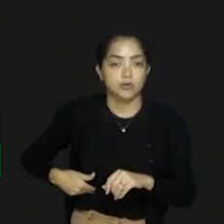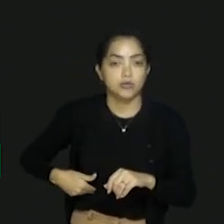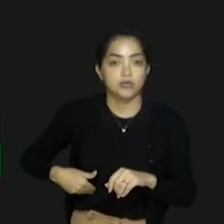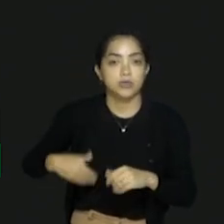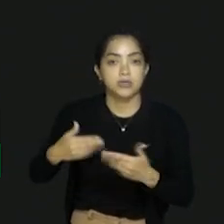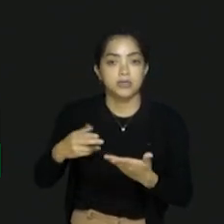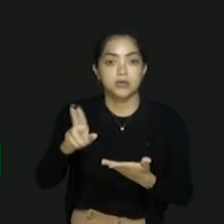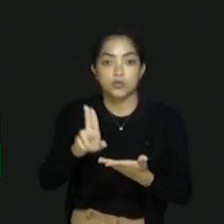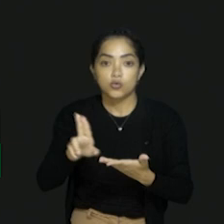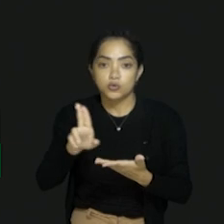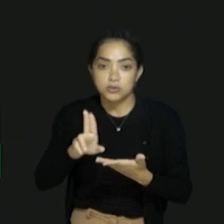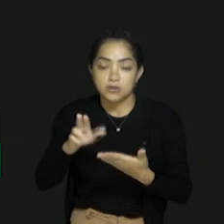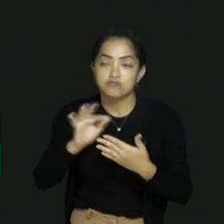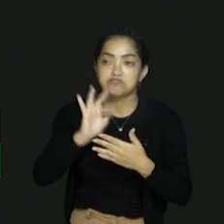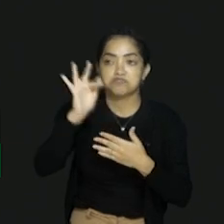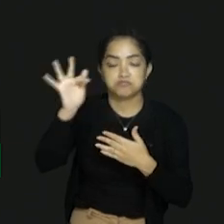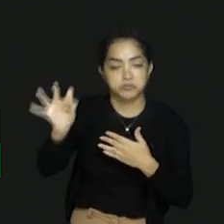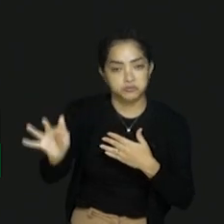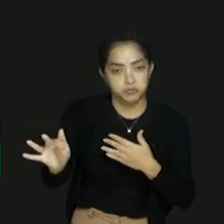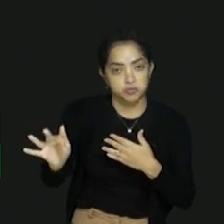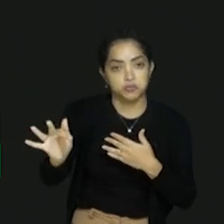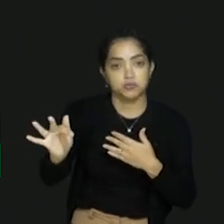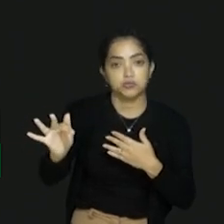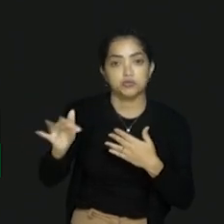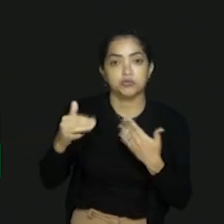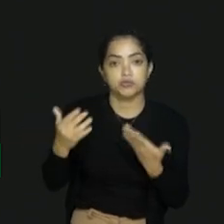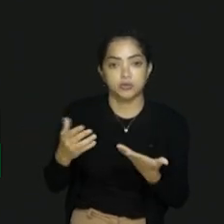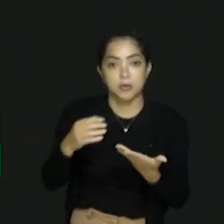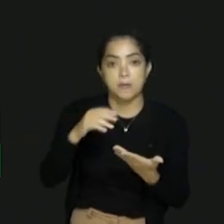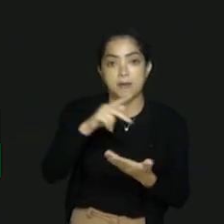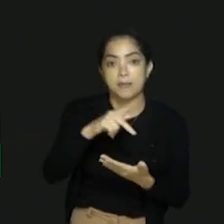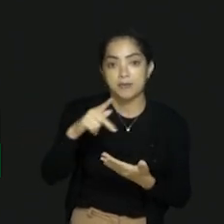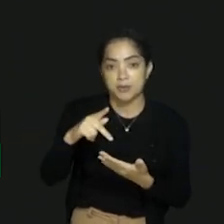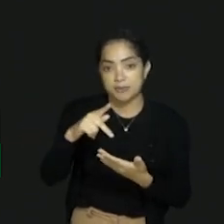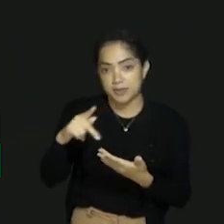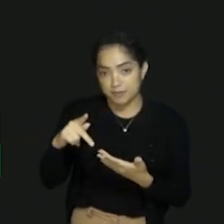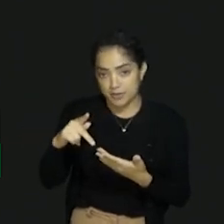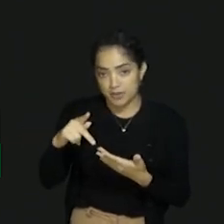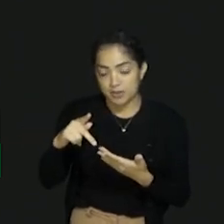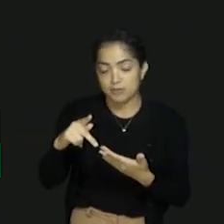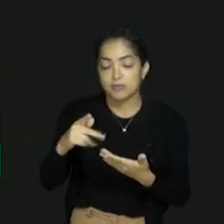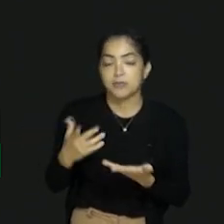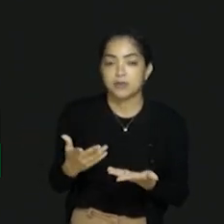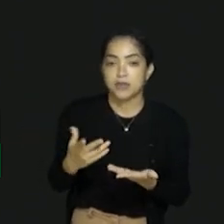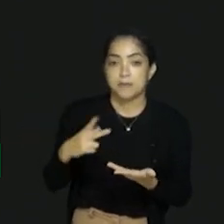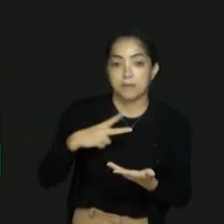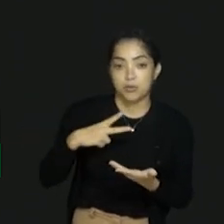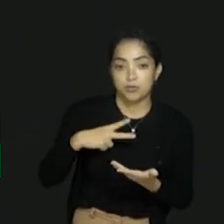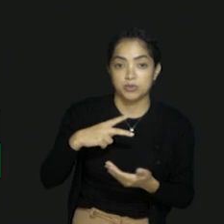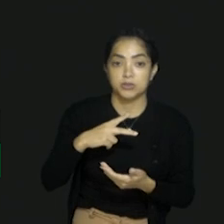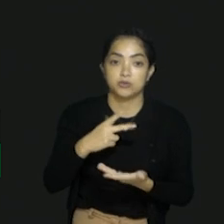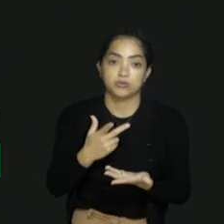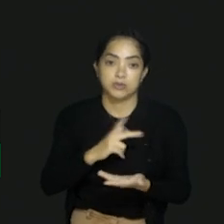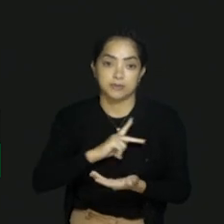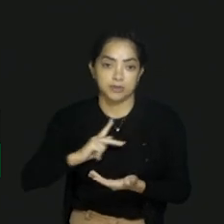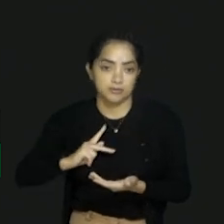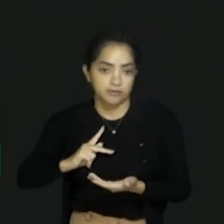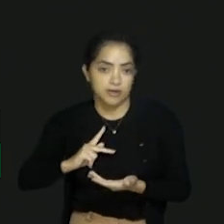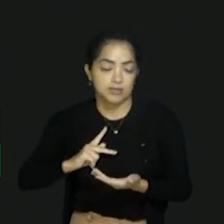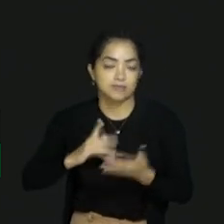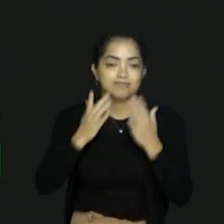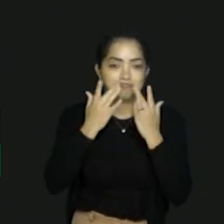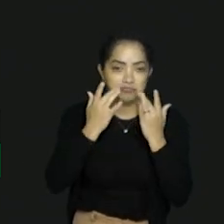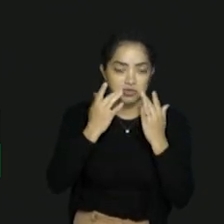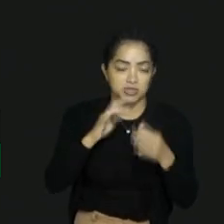em um futuro não tão distante uma ppp uma parceria público privada e alguém assumir aquele espaço para fazer um teatro municipal